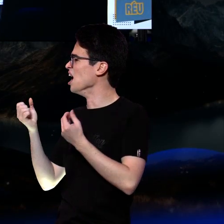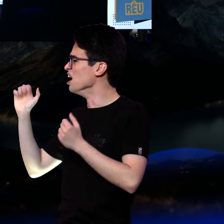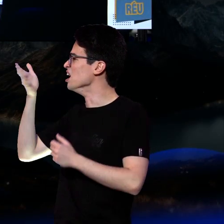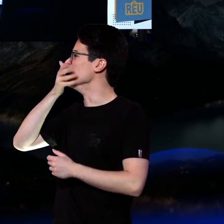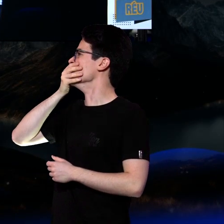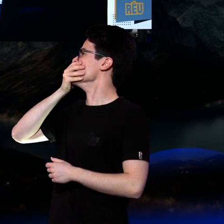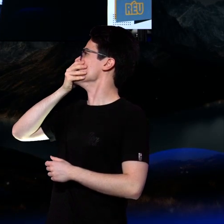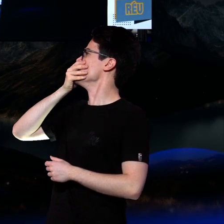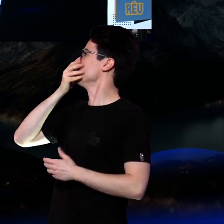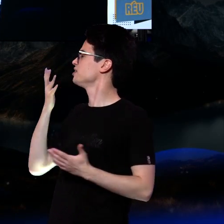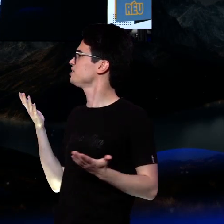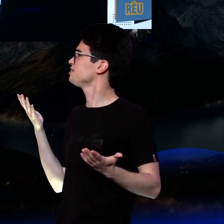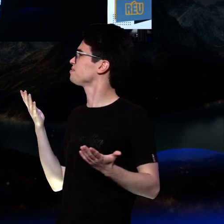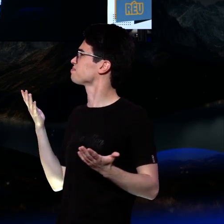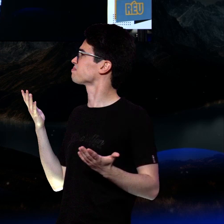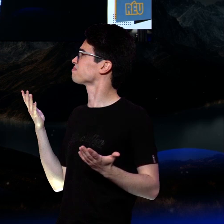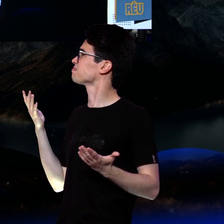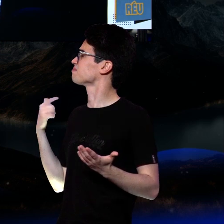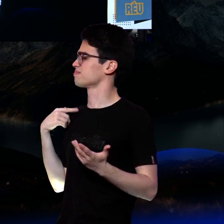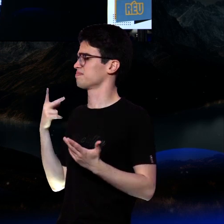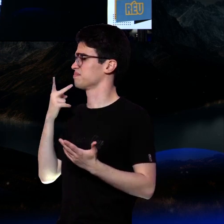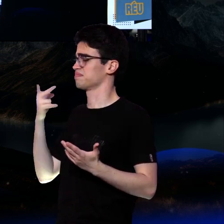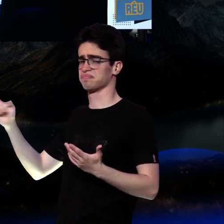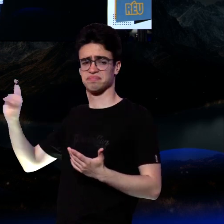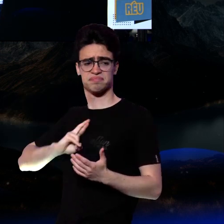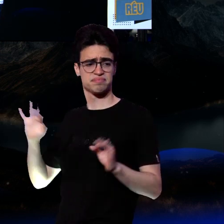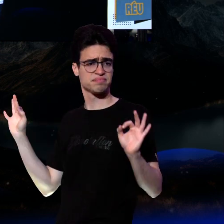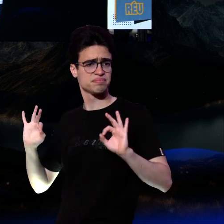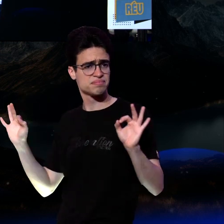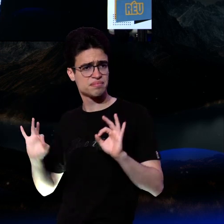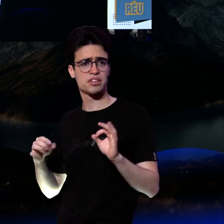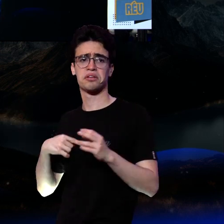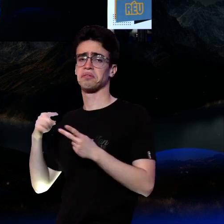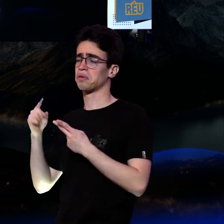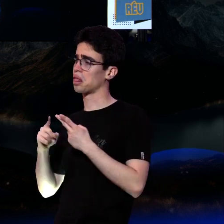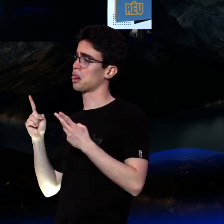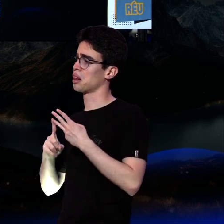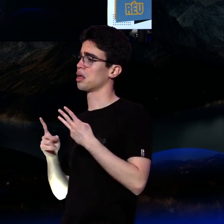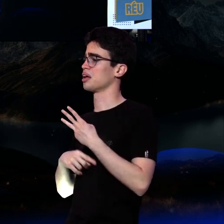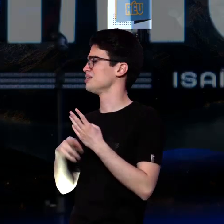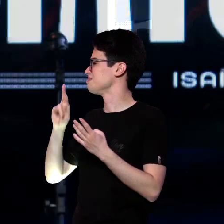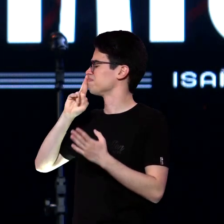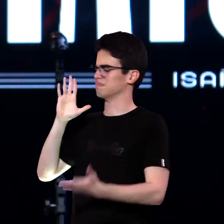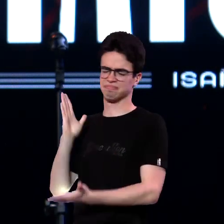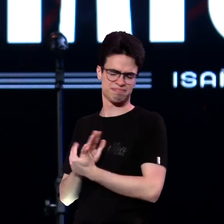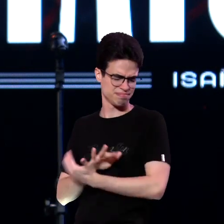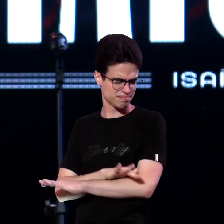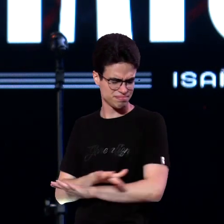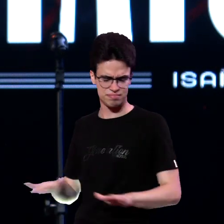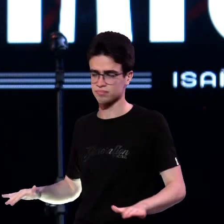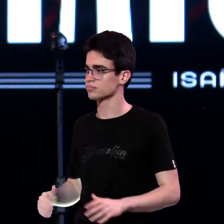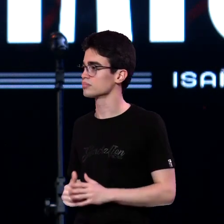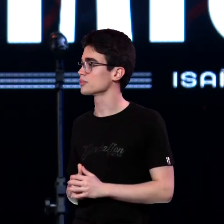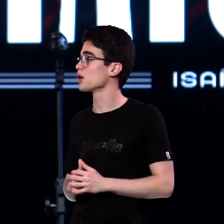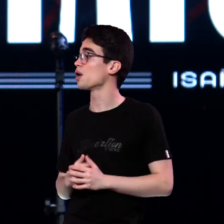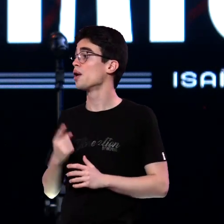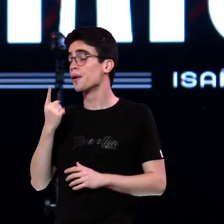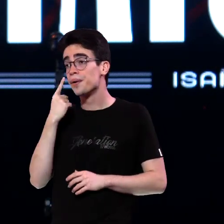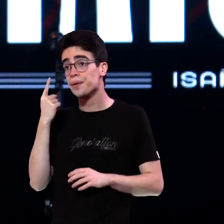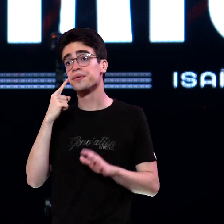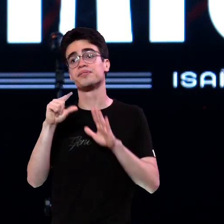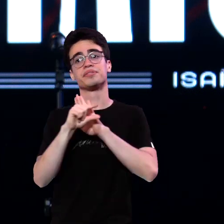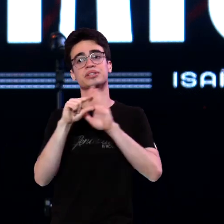boca. Falei uma vez, mas não tenho resposta. Sim, 2 vezes, mas não direi mais nada. No próprio versículo